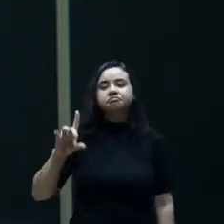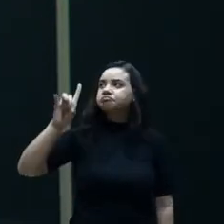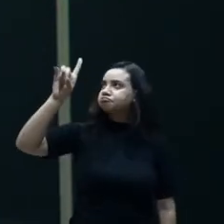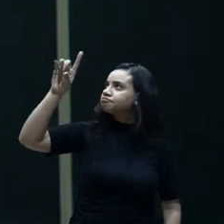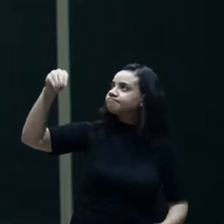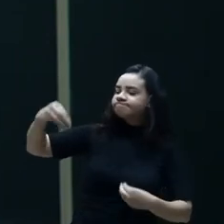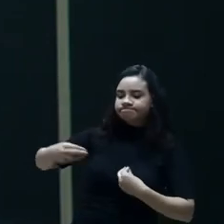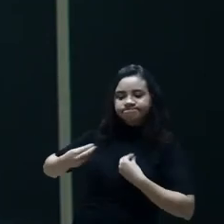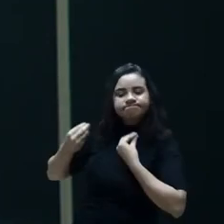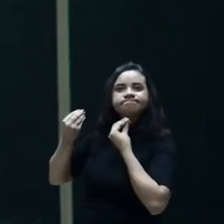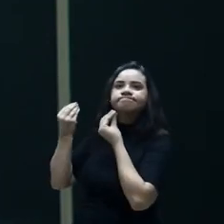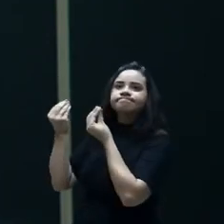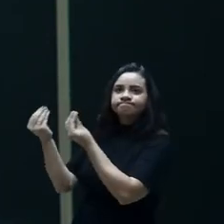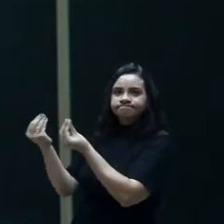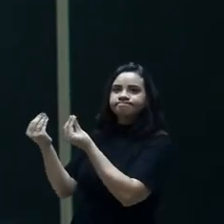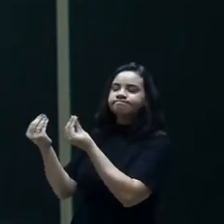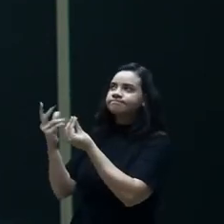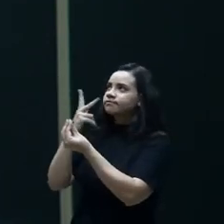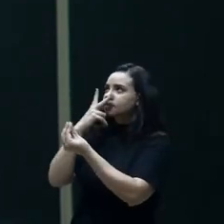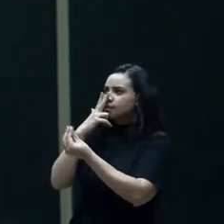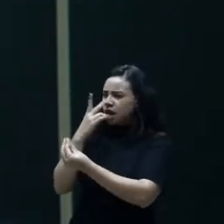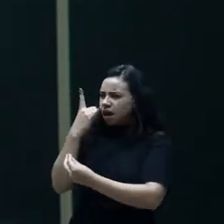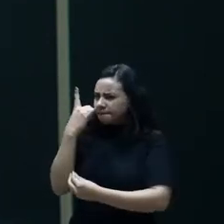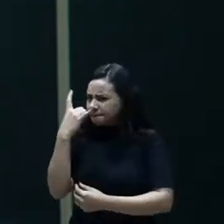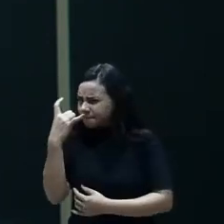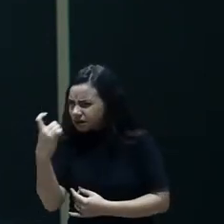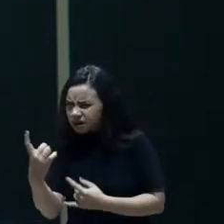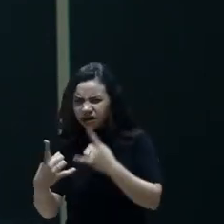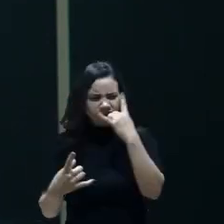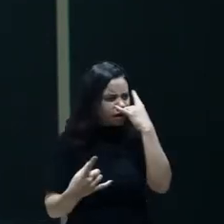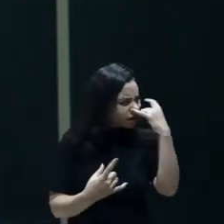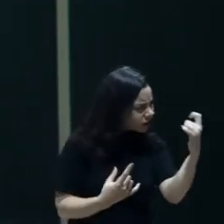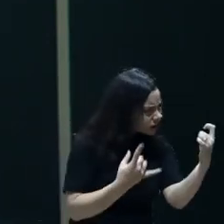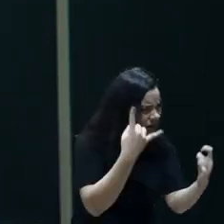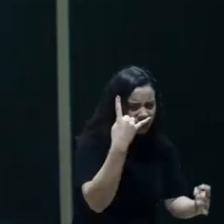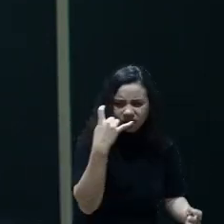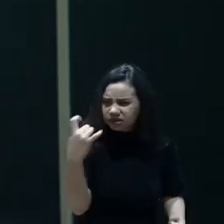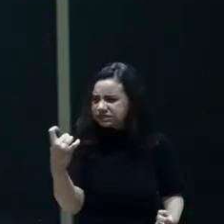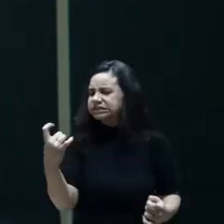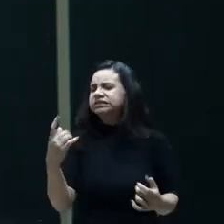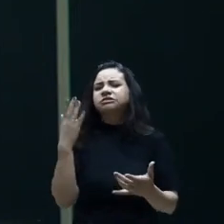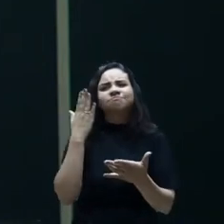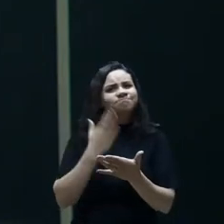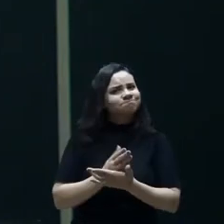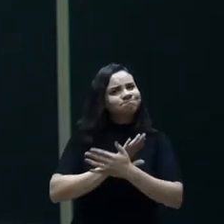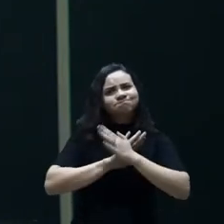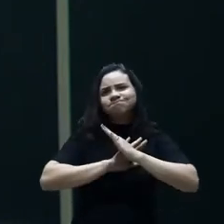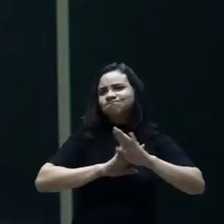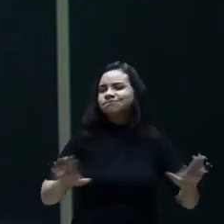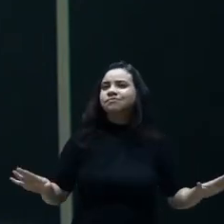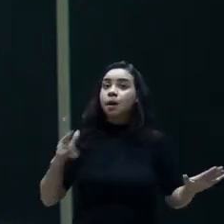Os prazeres esgotam o nosso tempo, minam o nosso compromisso. Esses prazeres nos